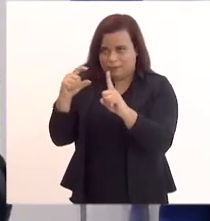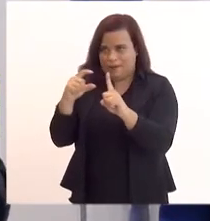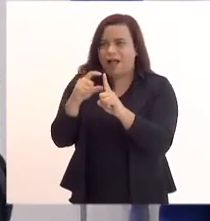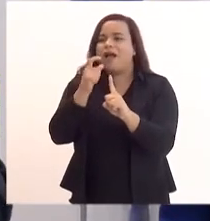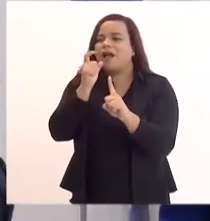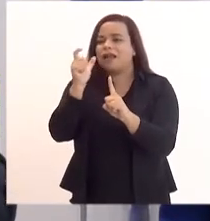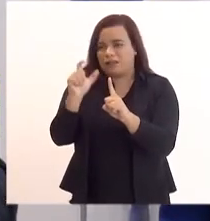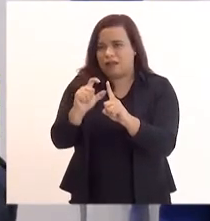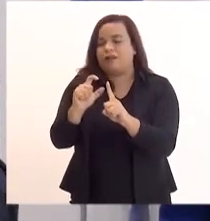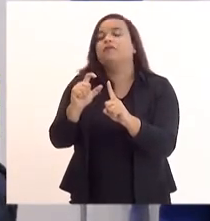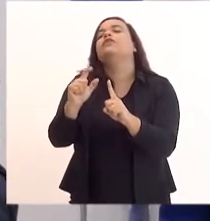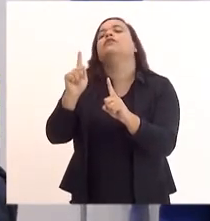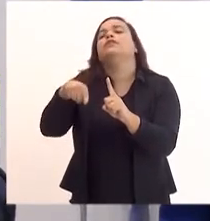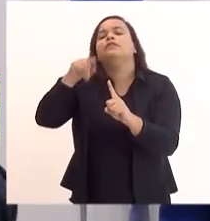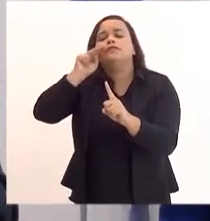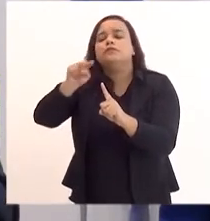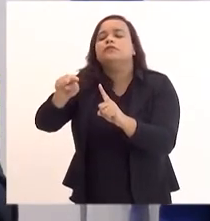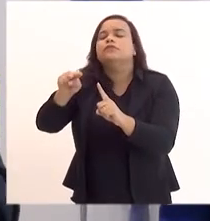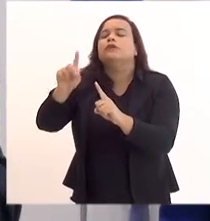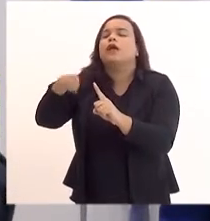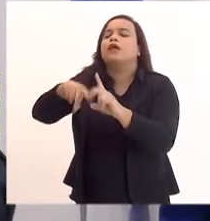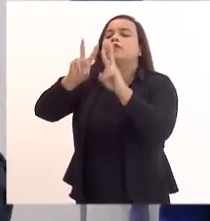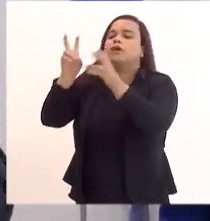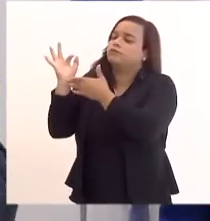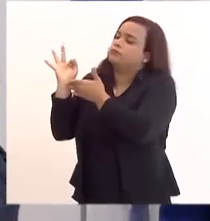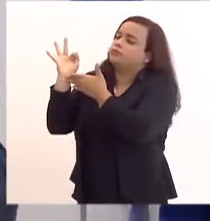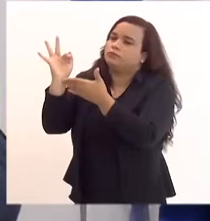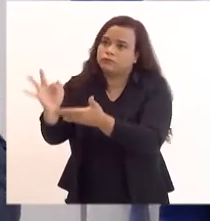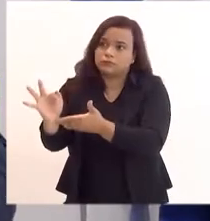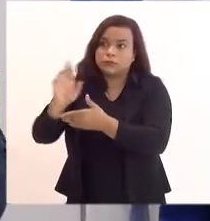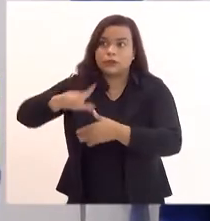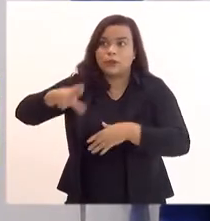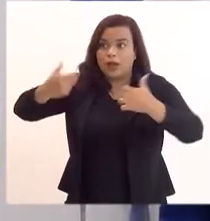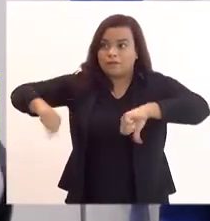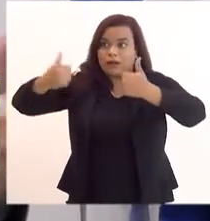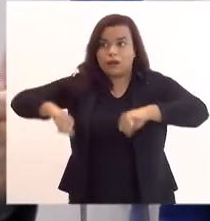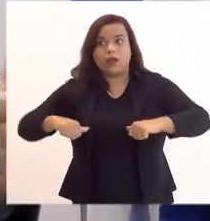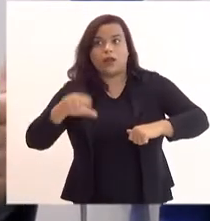O meu parecer da ilegalidade não se dá se a cannabis é boa ou não,